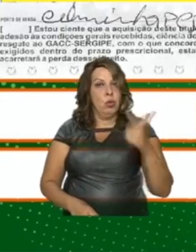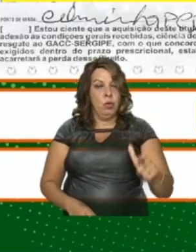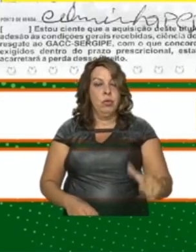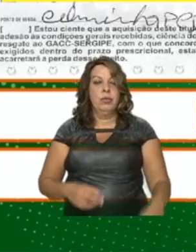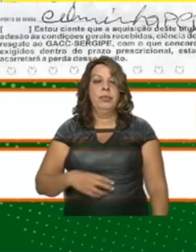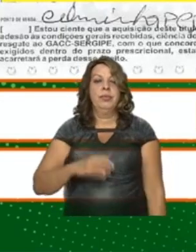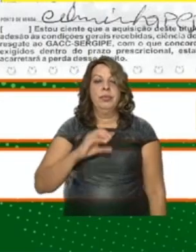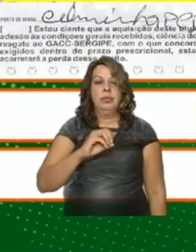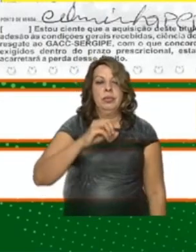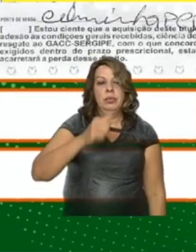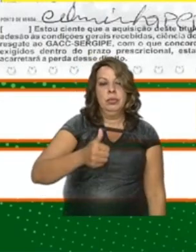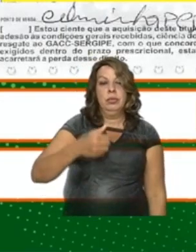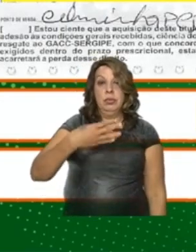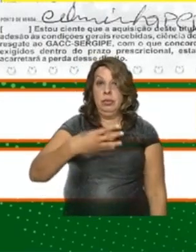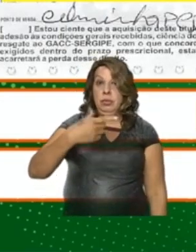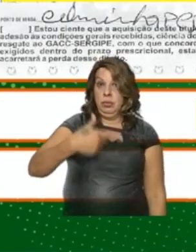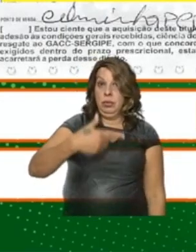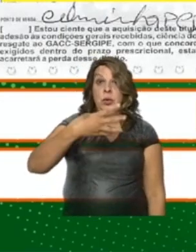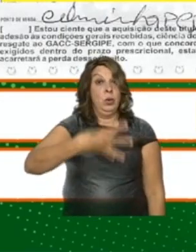repetir, gente.